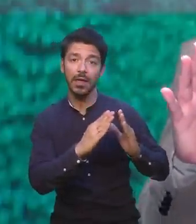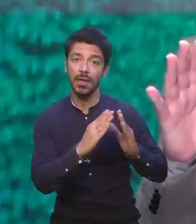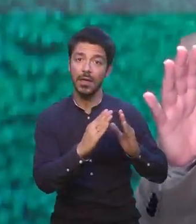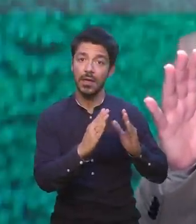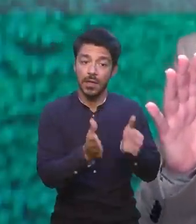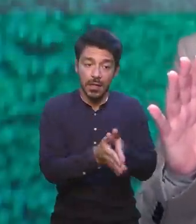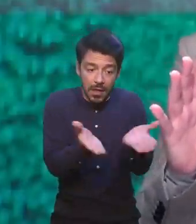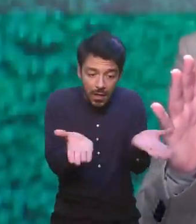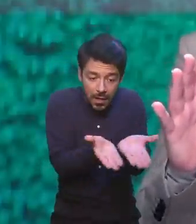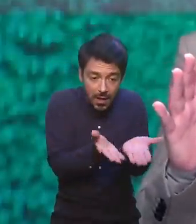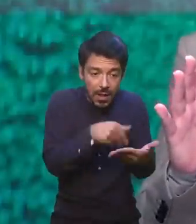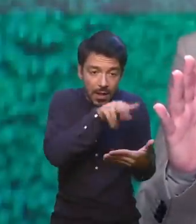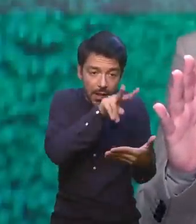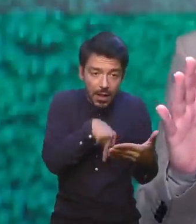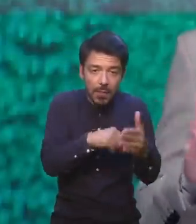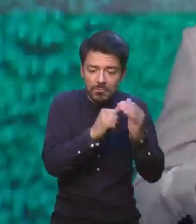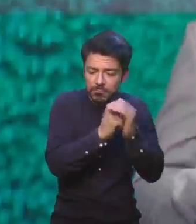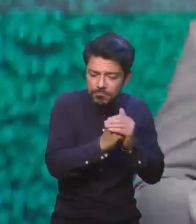e equilíbrio.